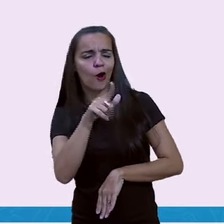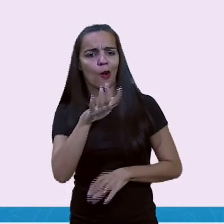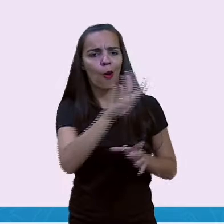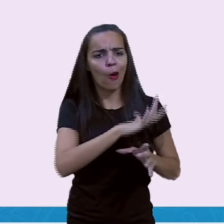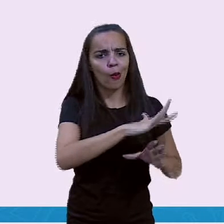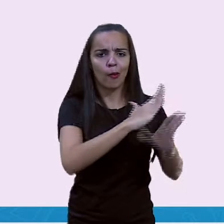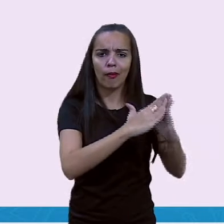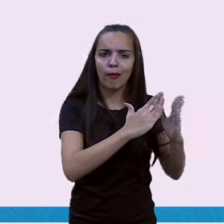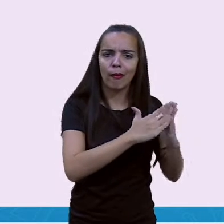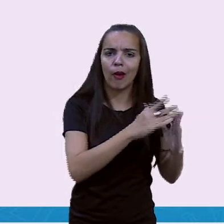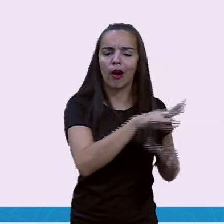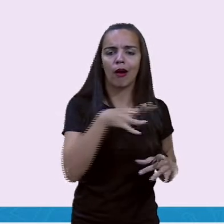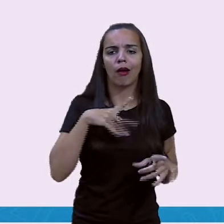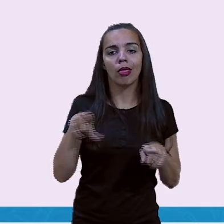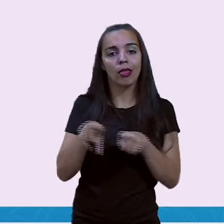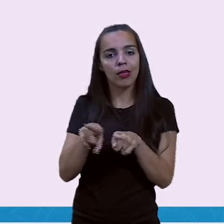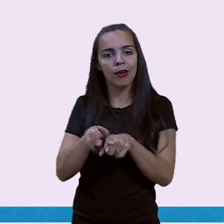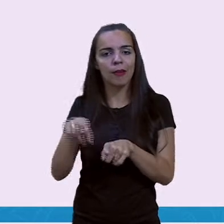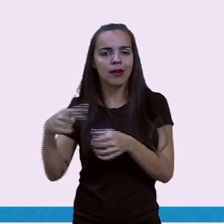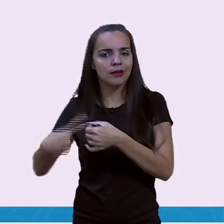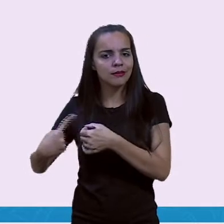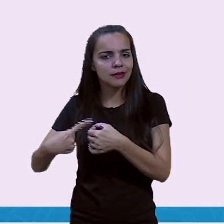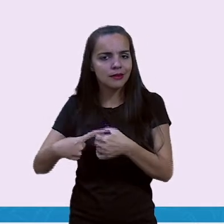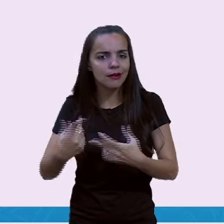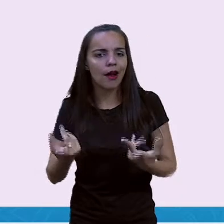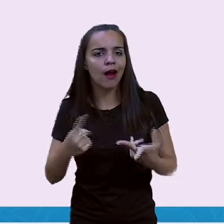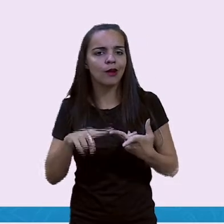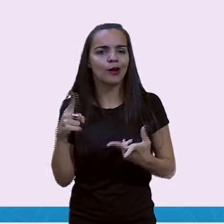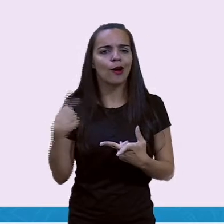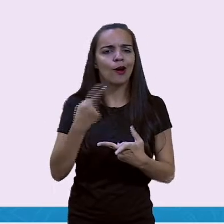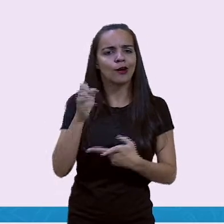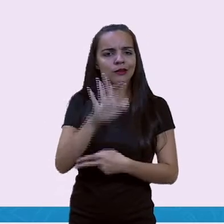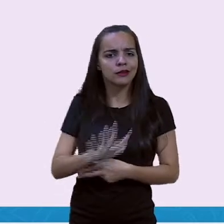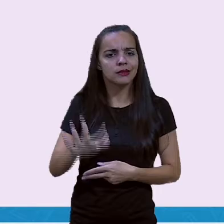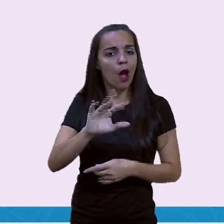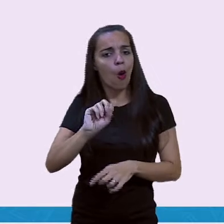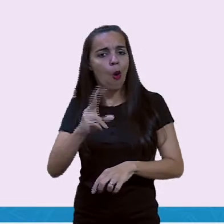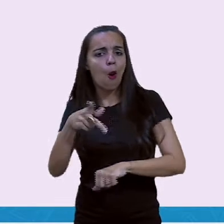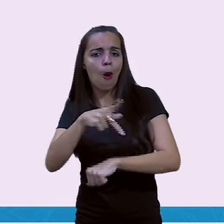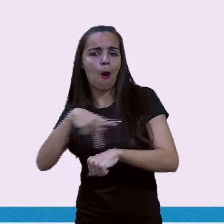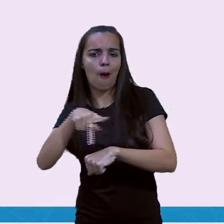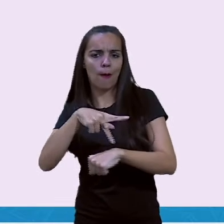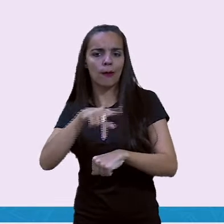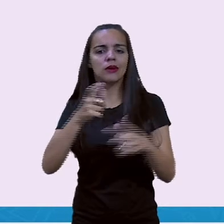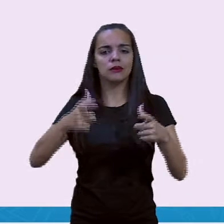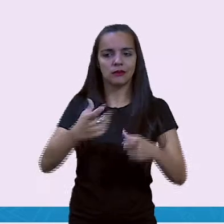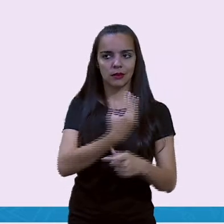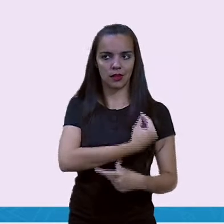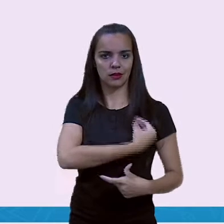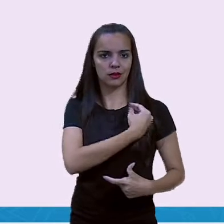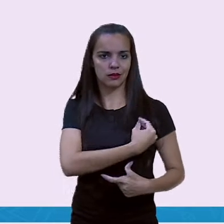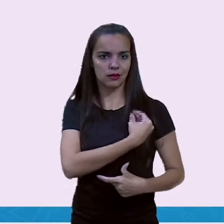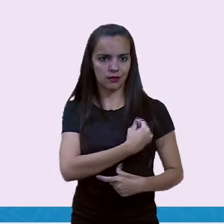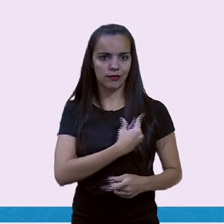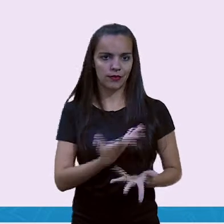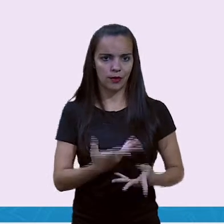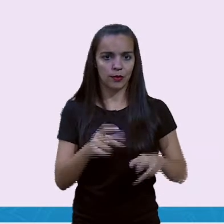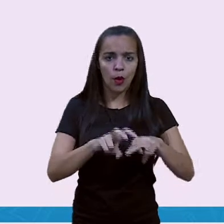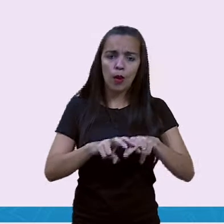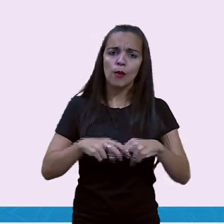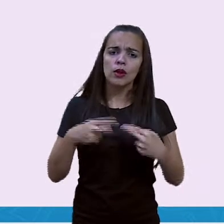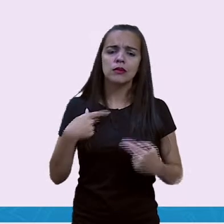município, do nosso estado e do país em que vivemos. Sim, participamos ativamente dessa